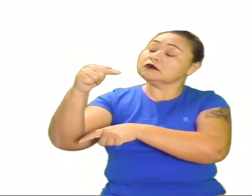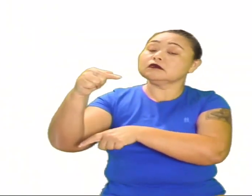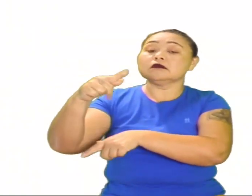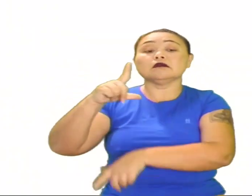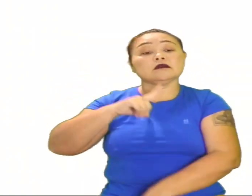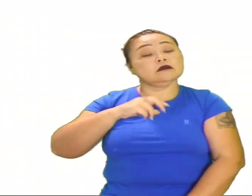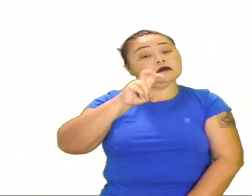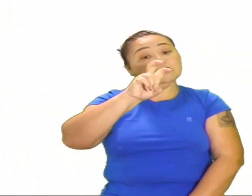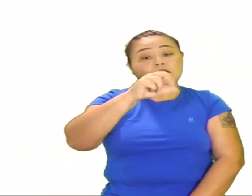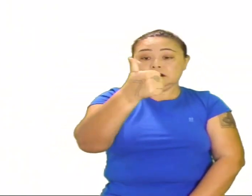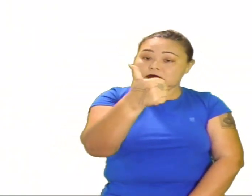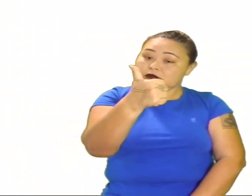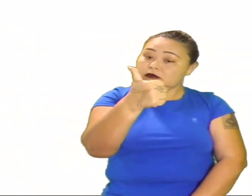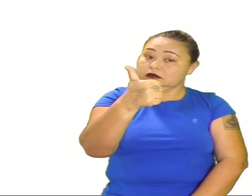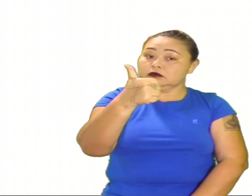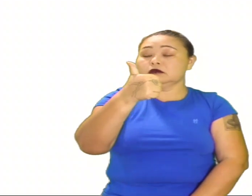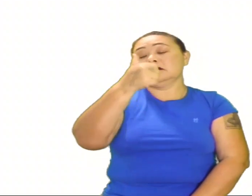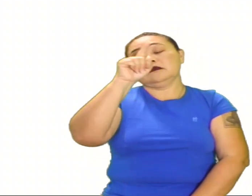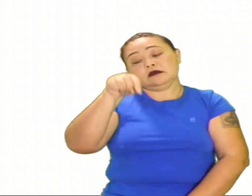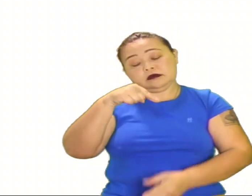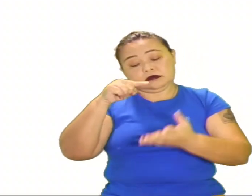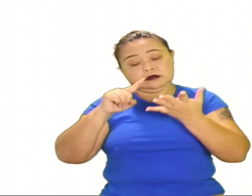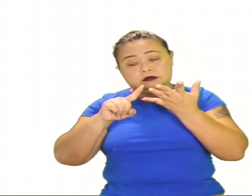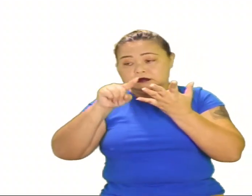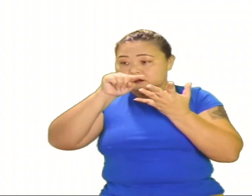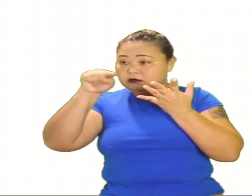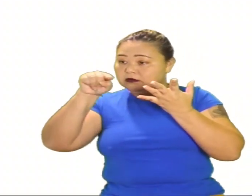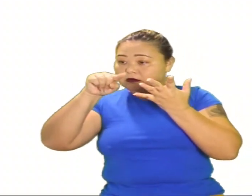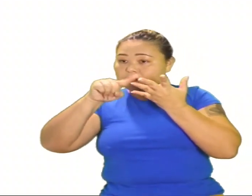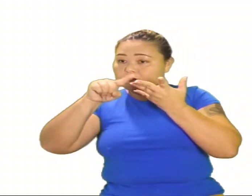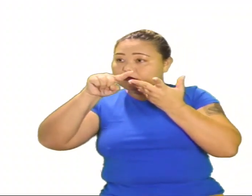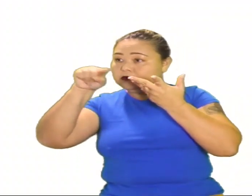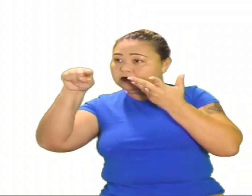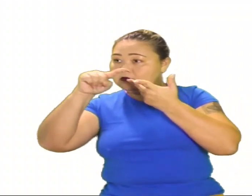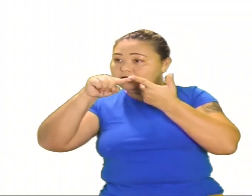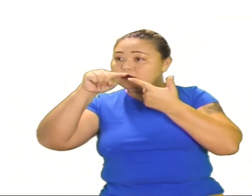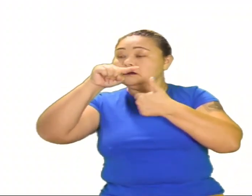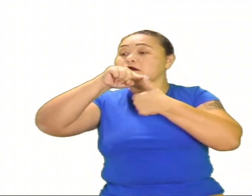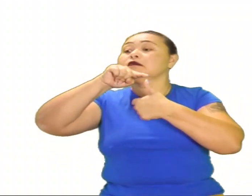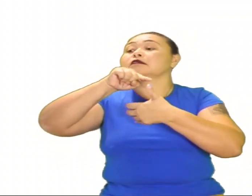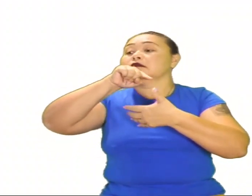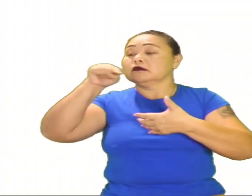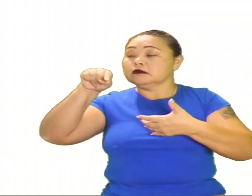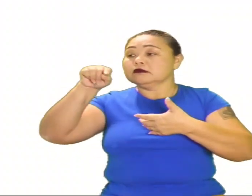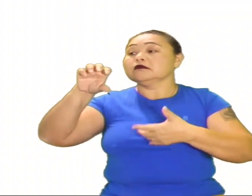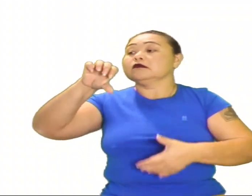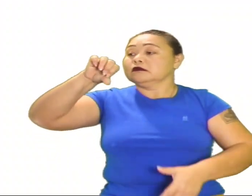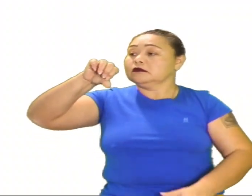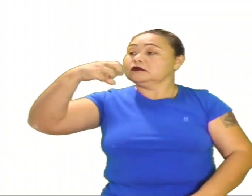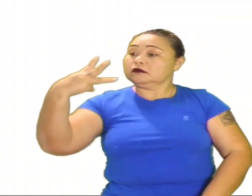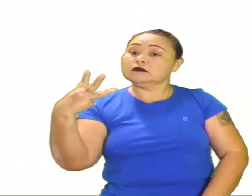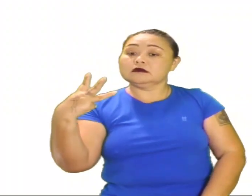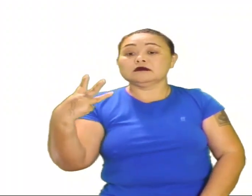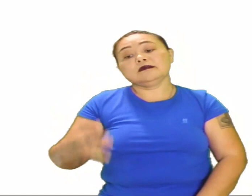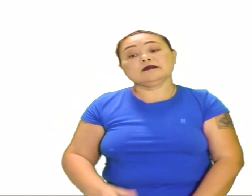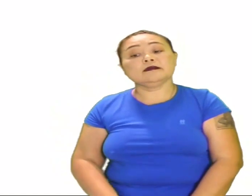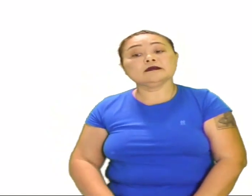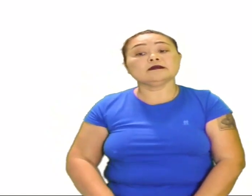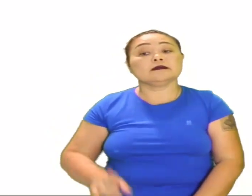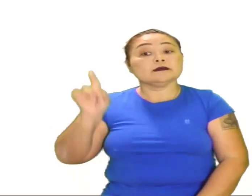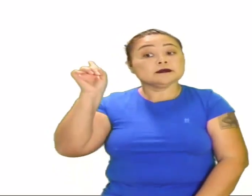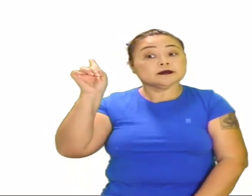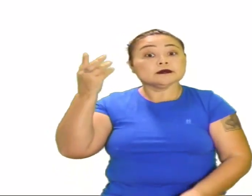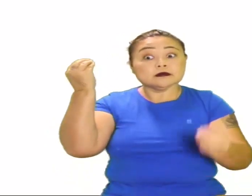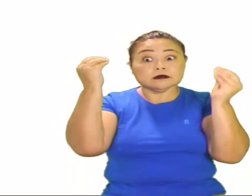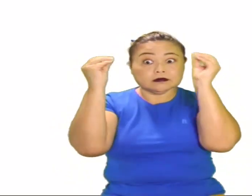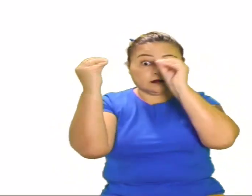51 aqui, aí depois 1, 2, 3, 4, 5 e o 93, né? Vamos